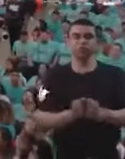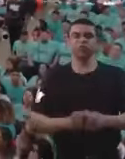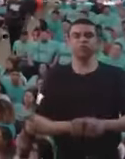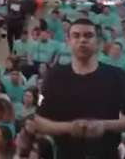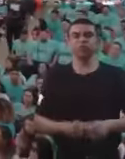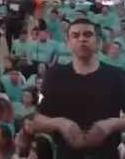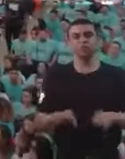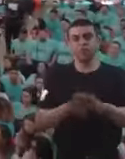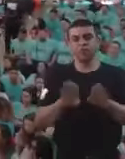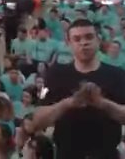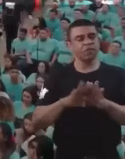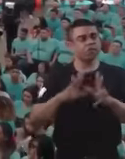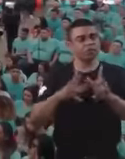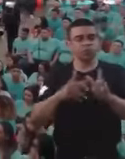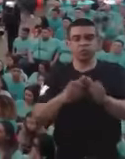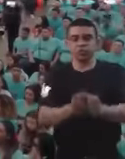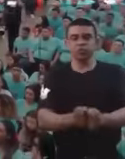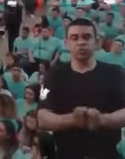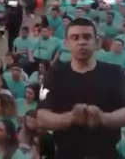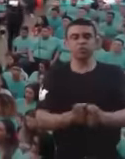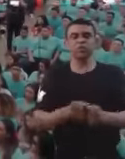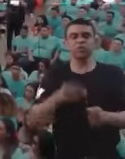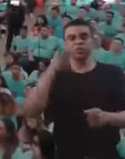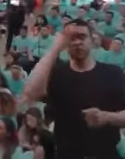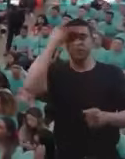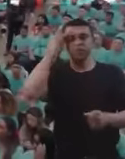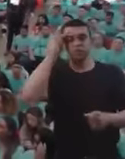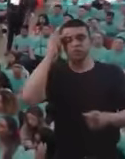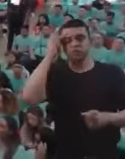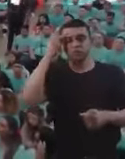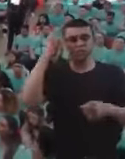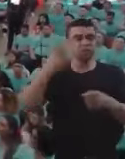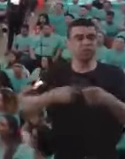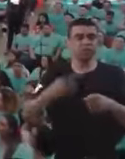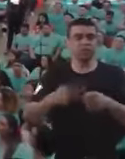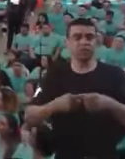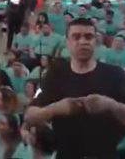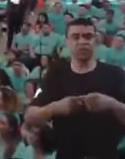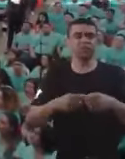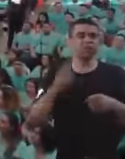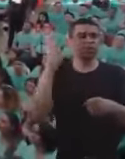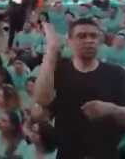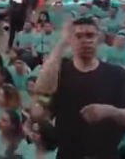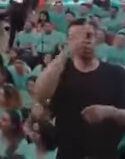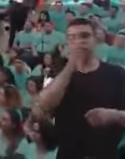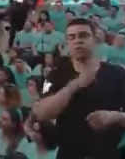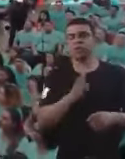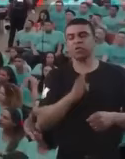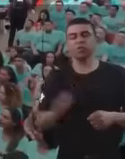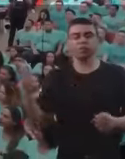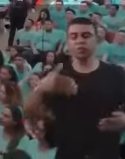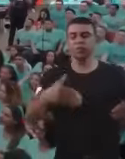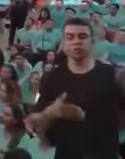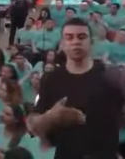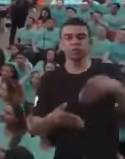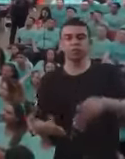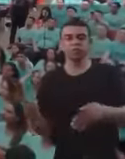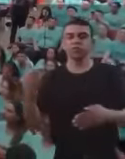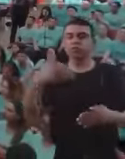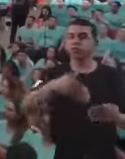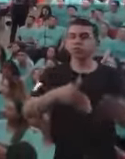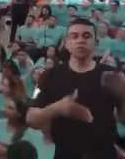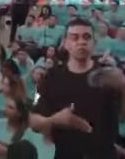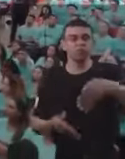caravanas que vieram de suas respectivas cidades, que o Senhor Jesus os guarde no retorno,